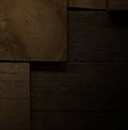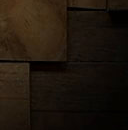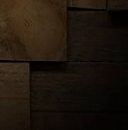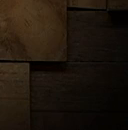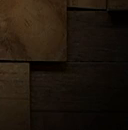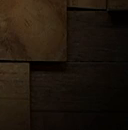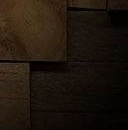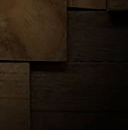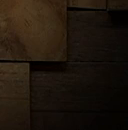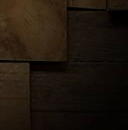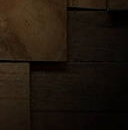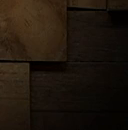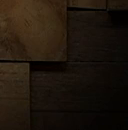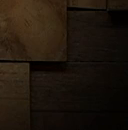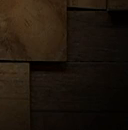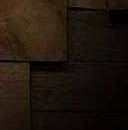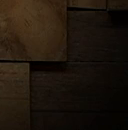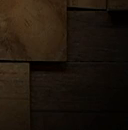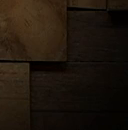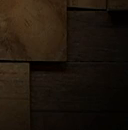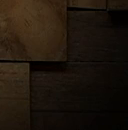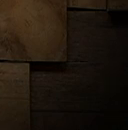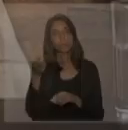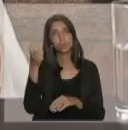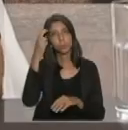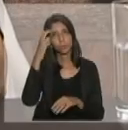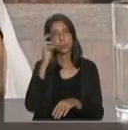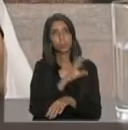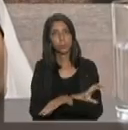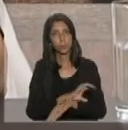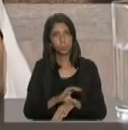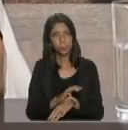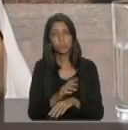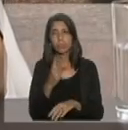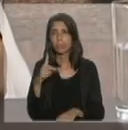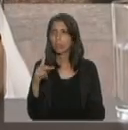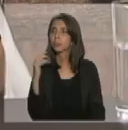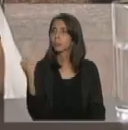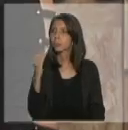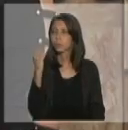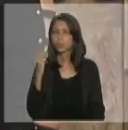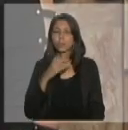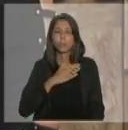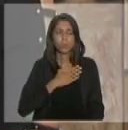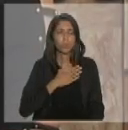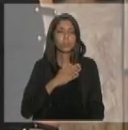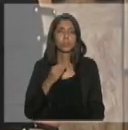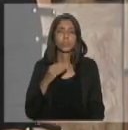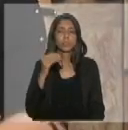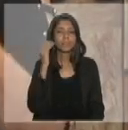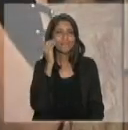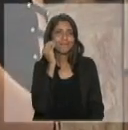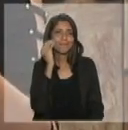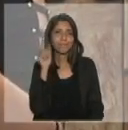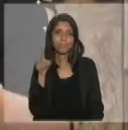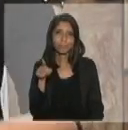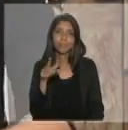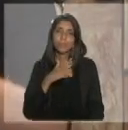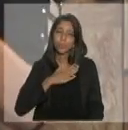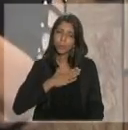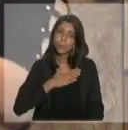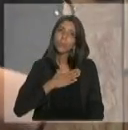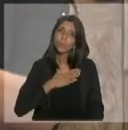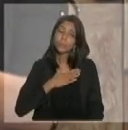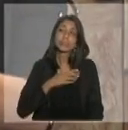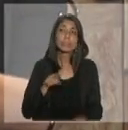Nisquet, na Secretaria de Educação e Cultura, nessa época. Grande figura. Grande figura. Uma pessoa que eu gosto muito. Um beijo, professor Arnaldo, um querido.